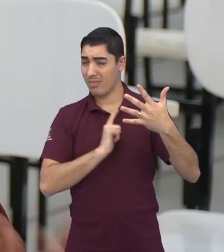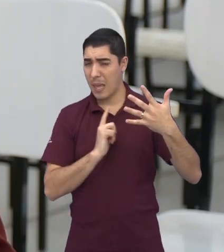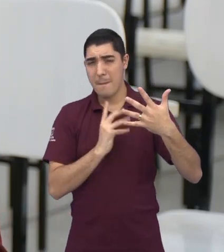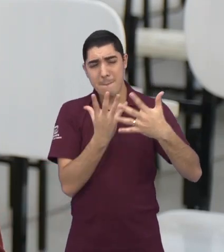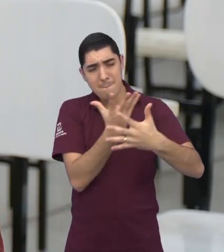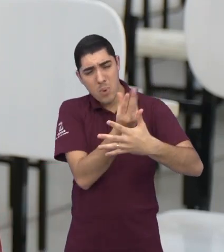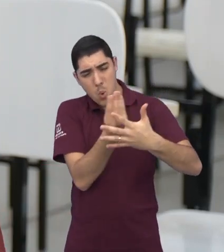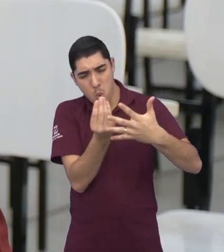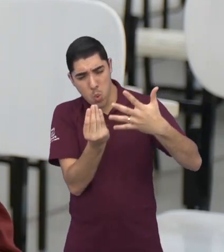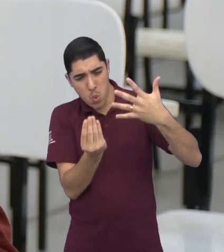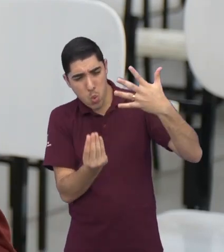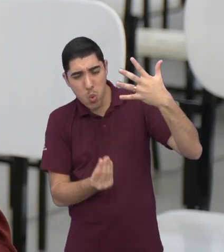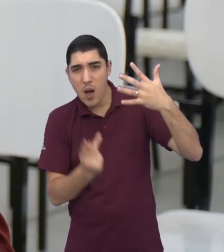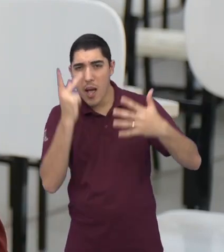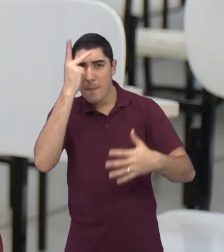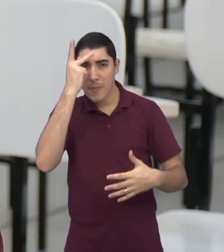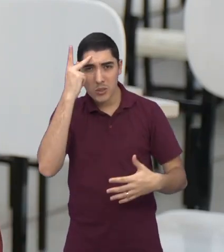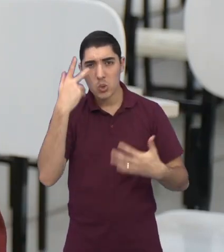tantas pessoas